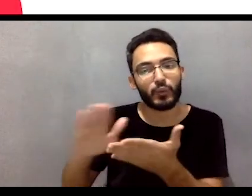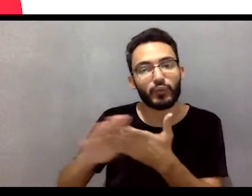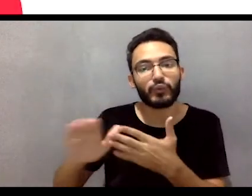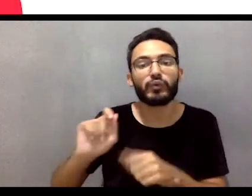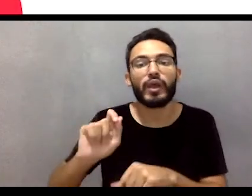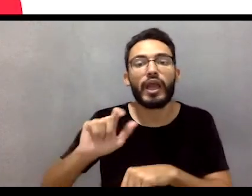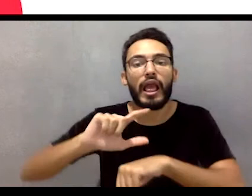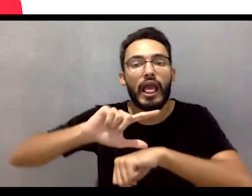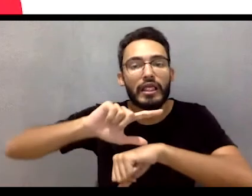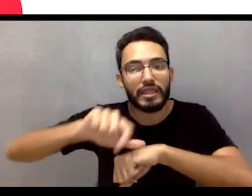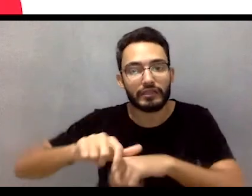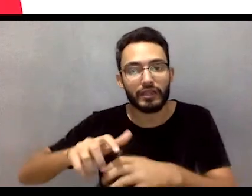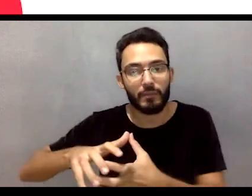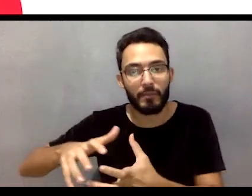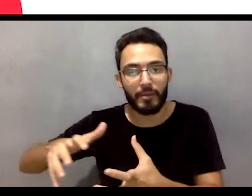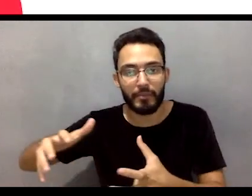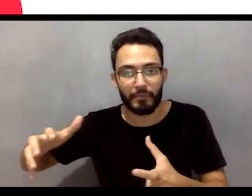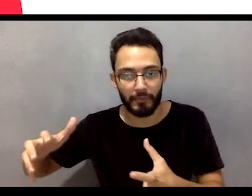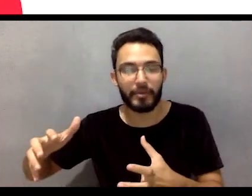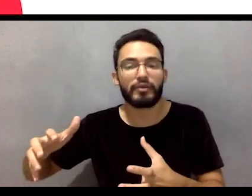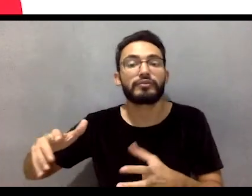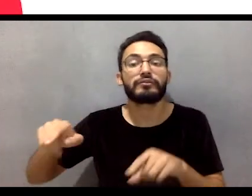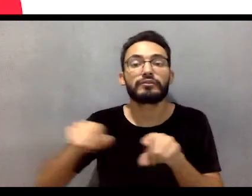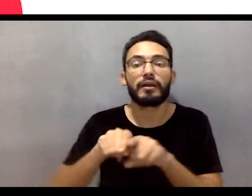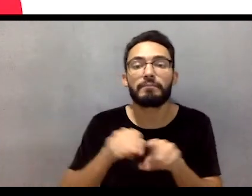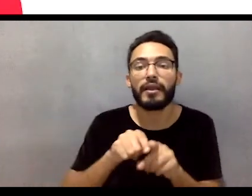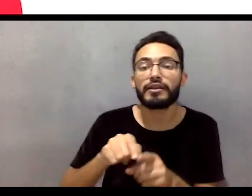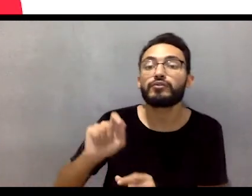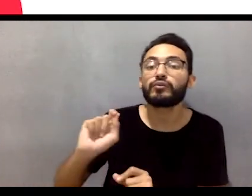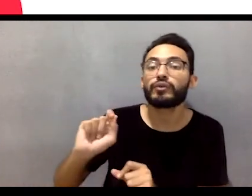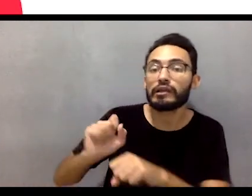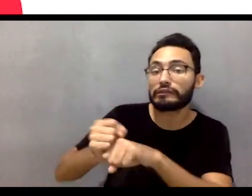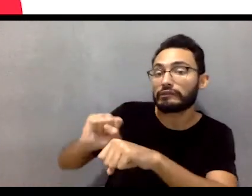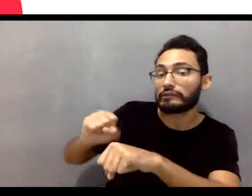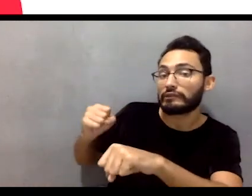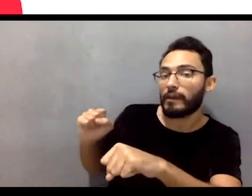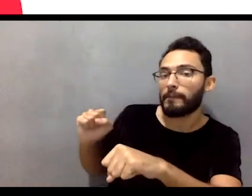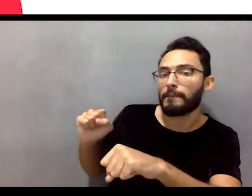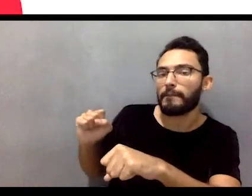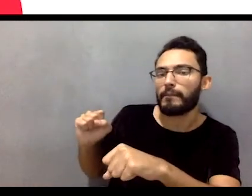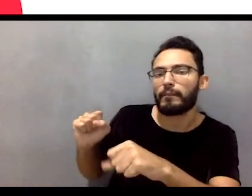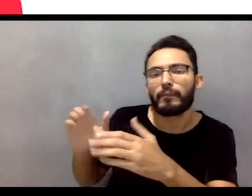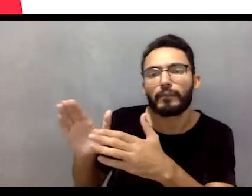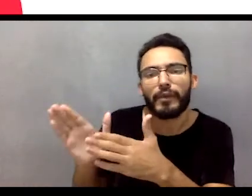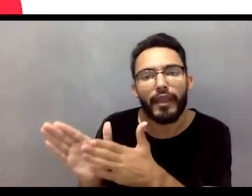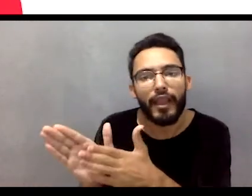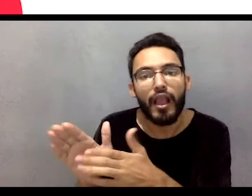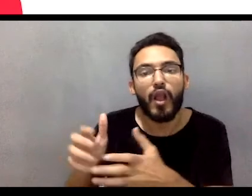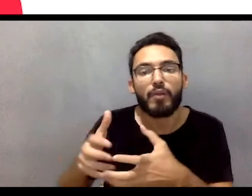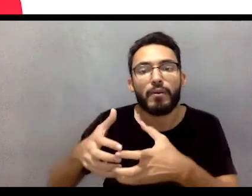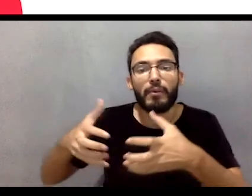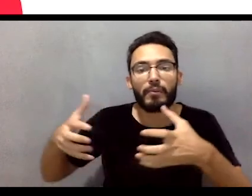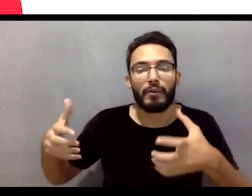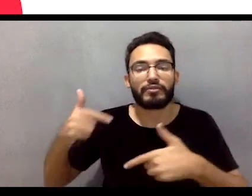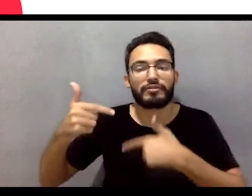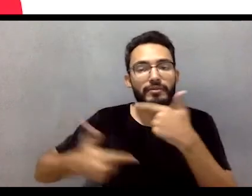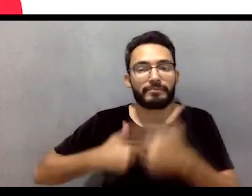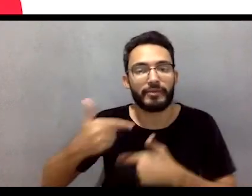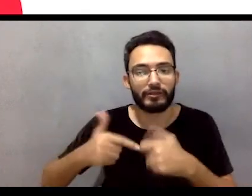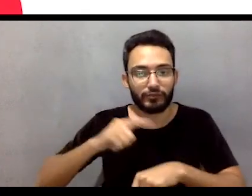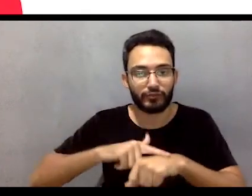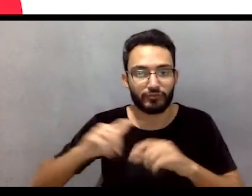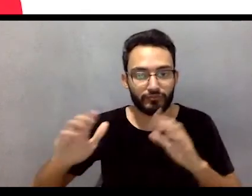atraso acumulado e o nosso tamanho de trabalho acumulado. Um ponto